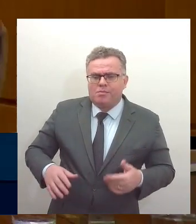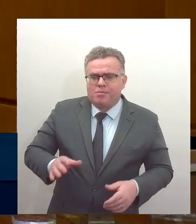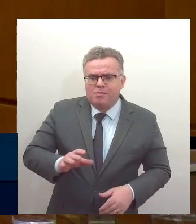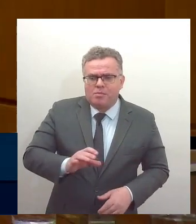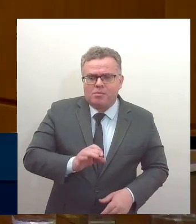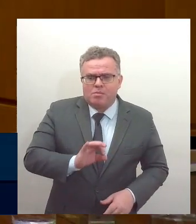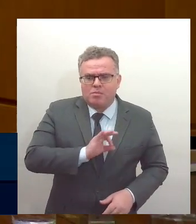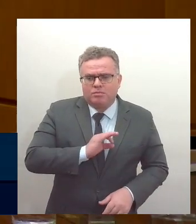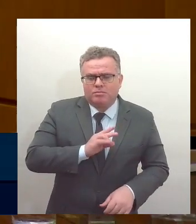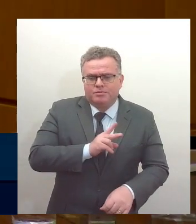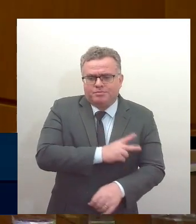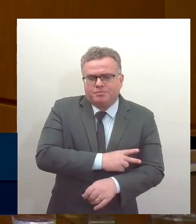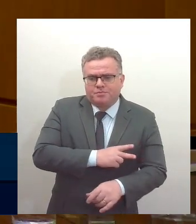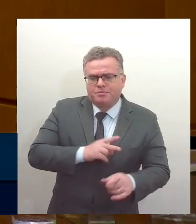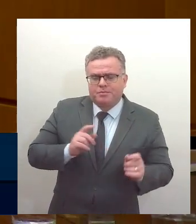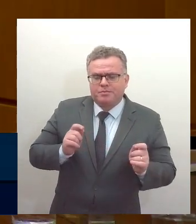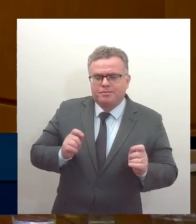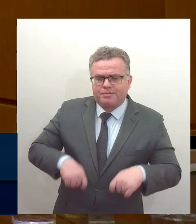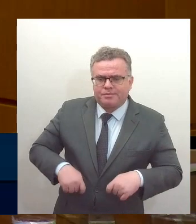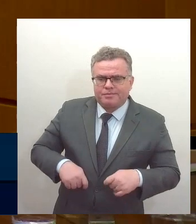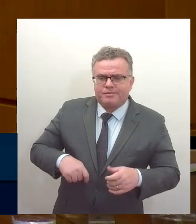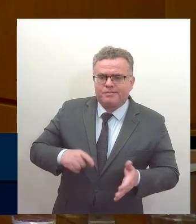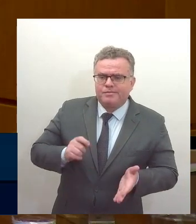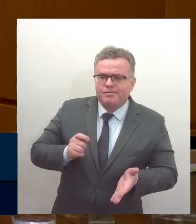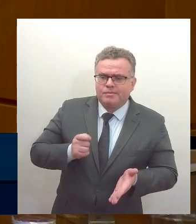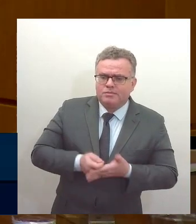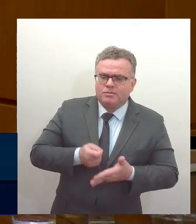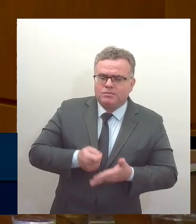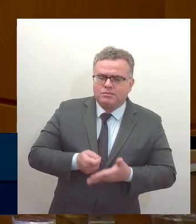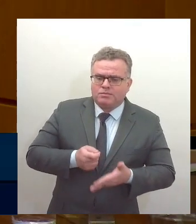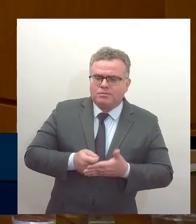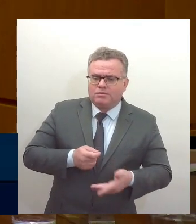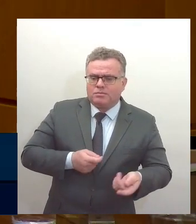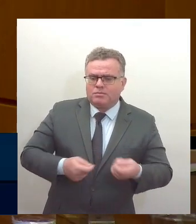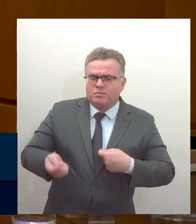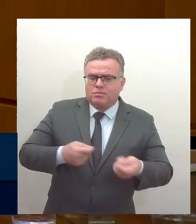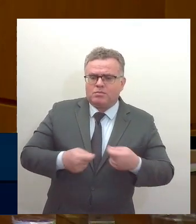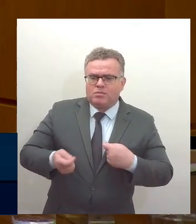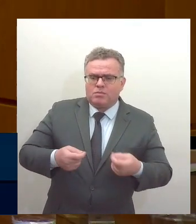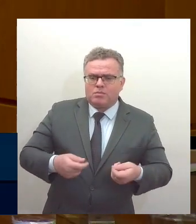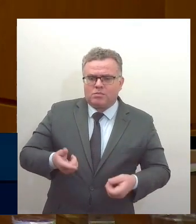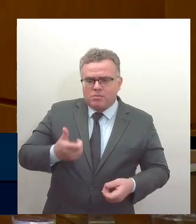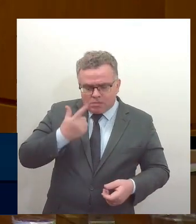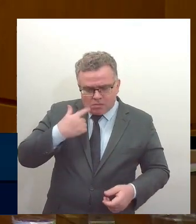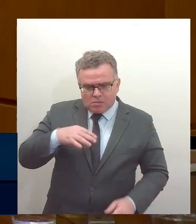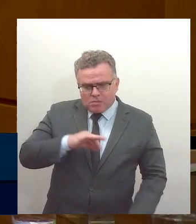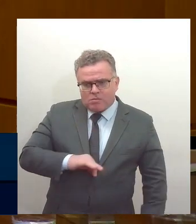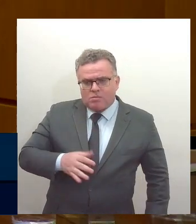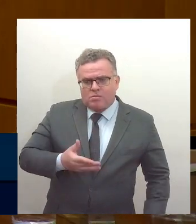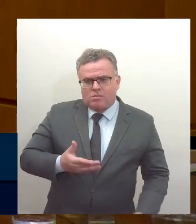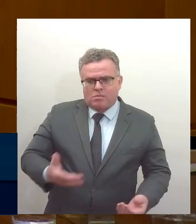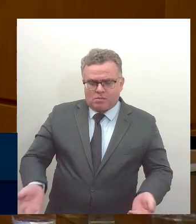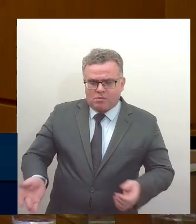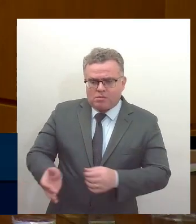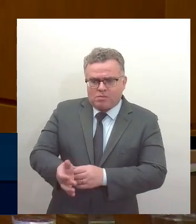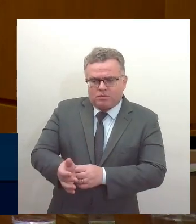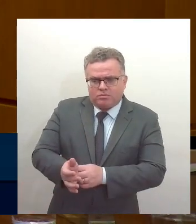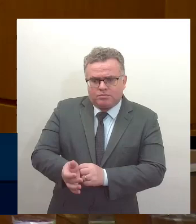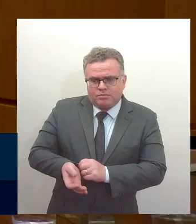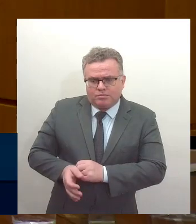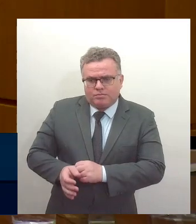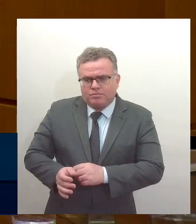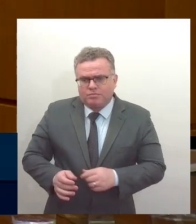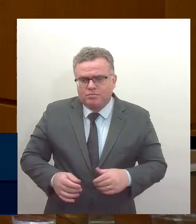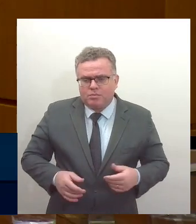uma negociação com o governo municipal de Aracaju, já que, né, desde